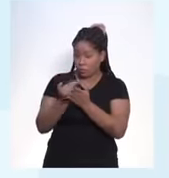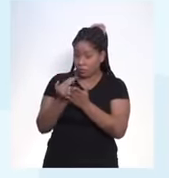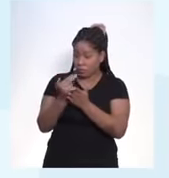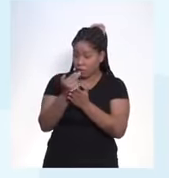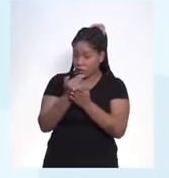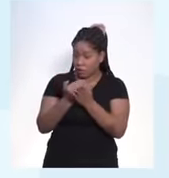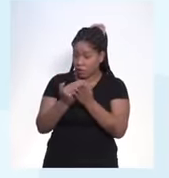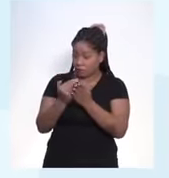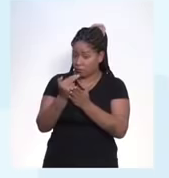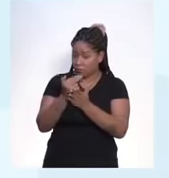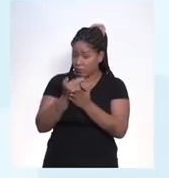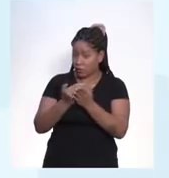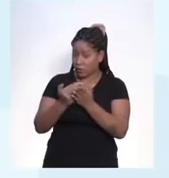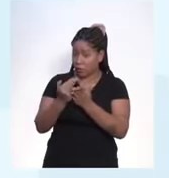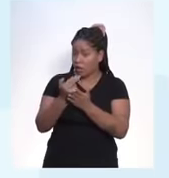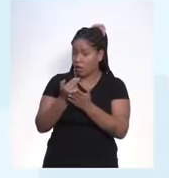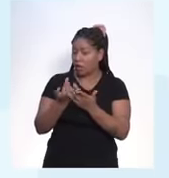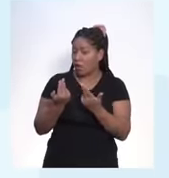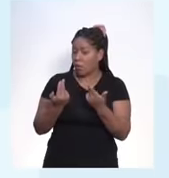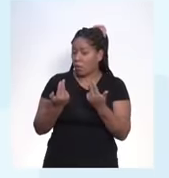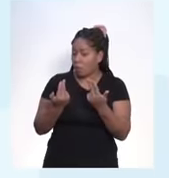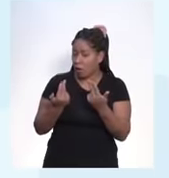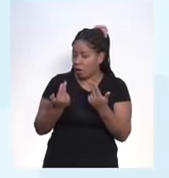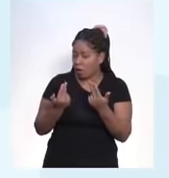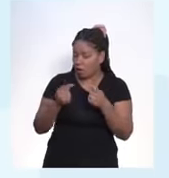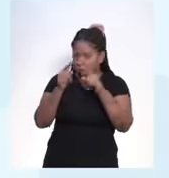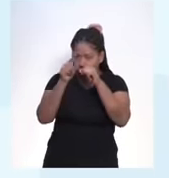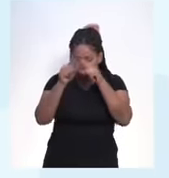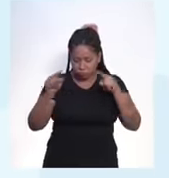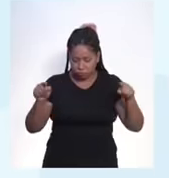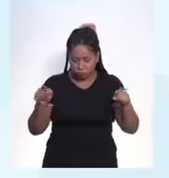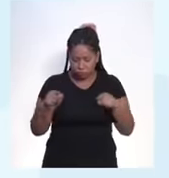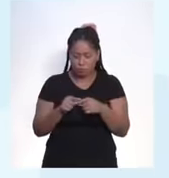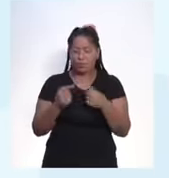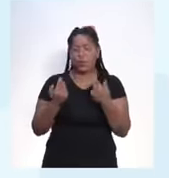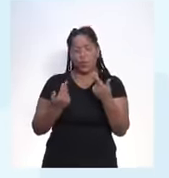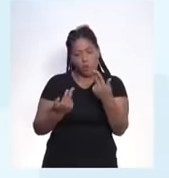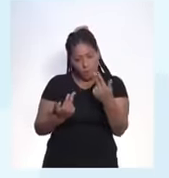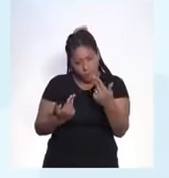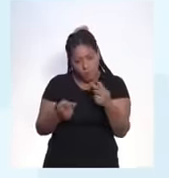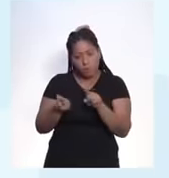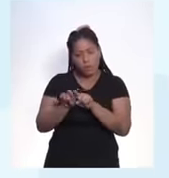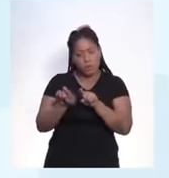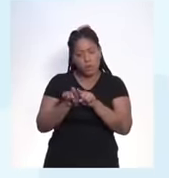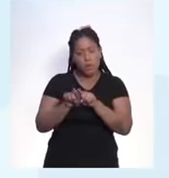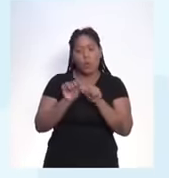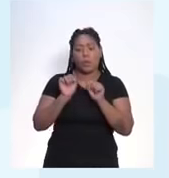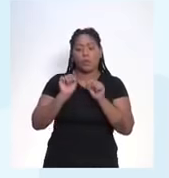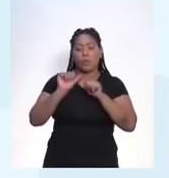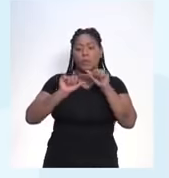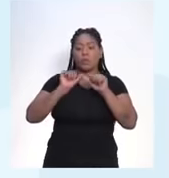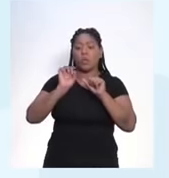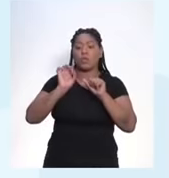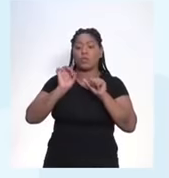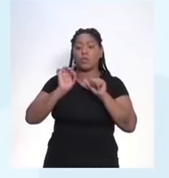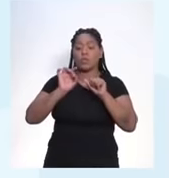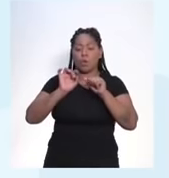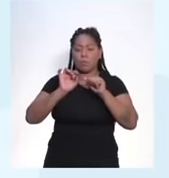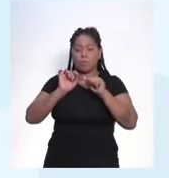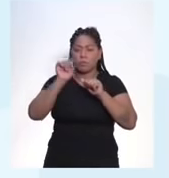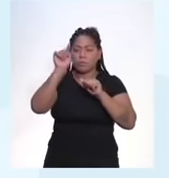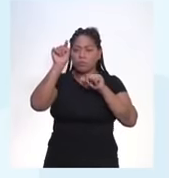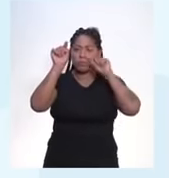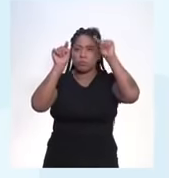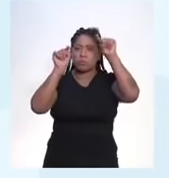então os ângulos são os mesmos a os lados aí são os mesmos o que mudou são uns pares